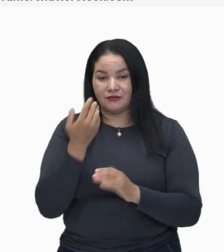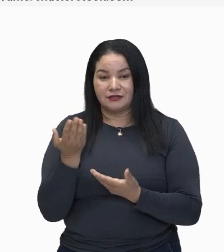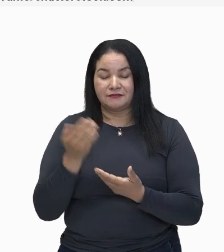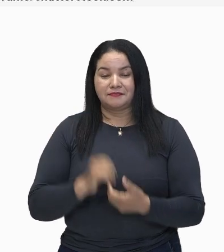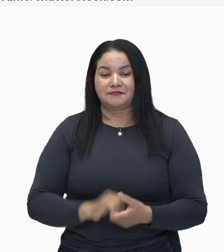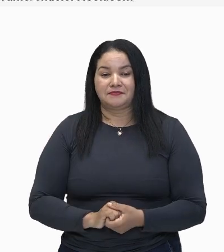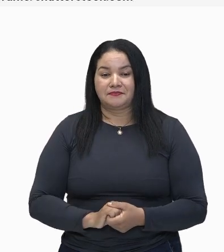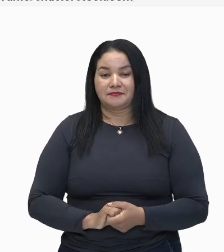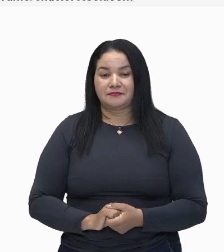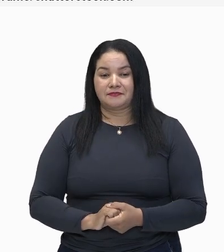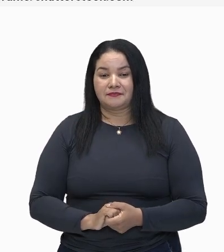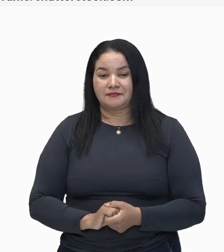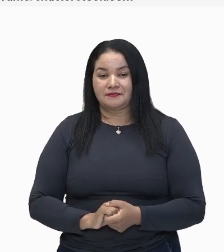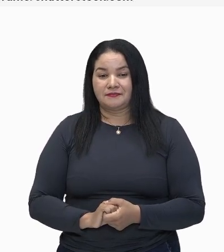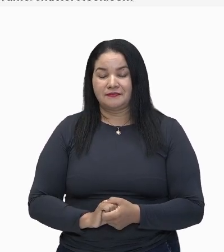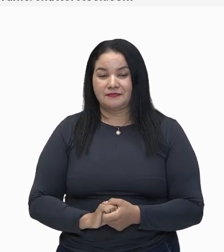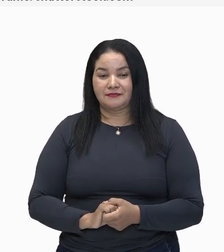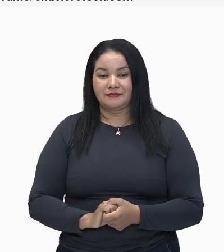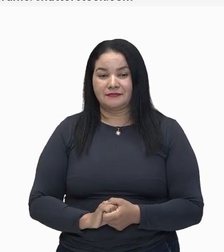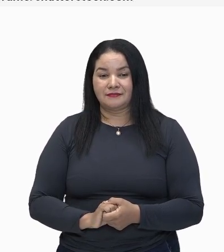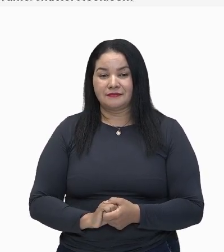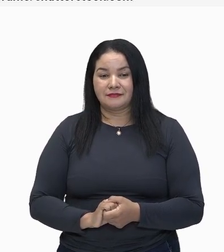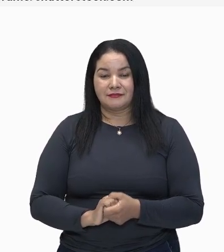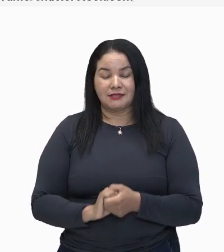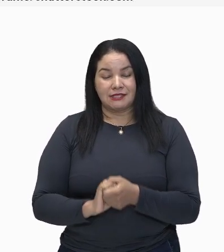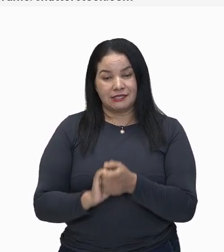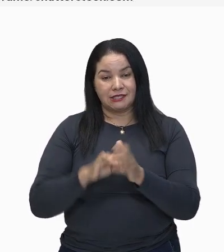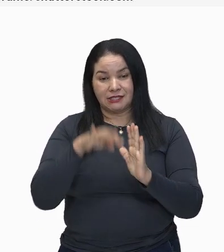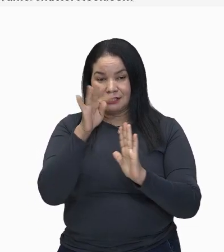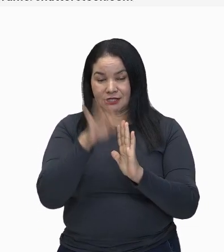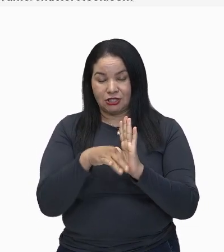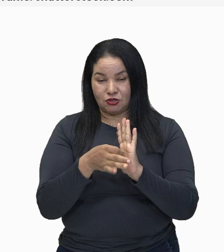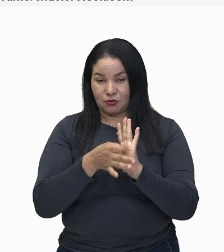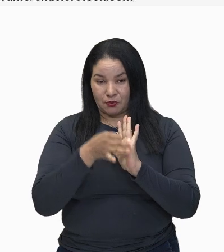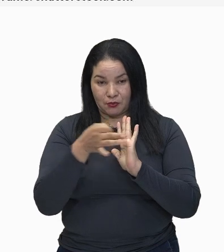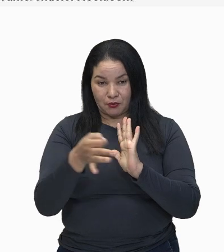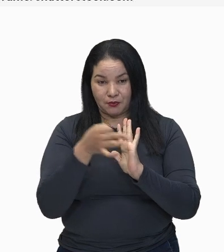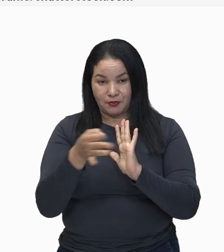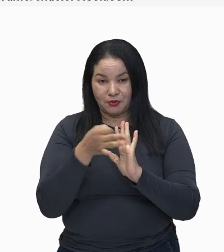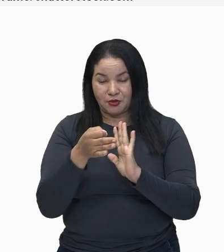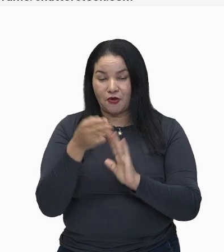aí uma resenha do filme